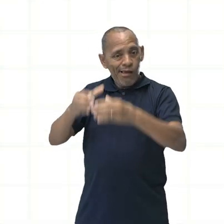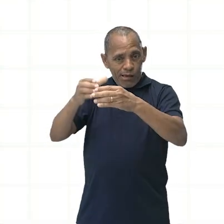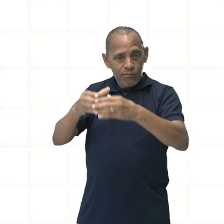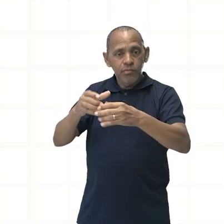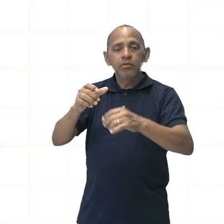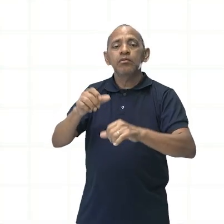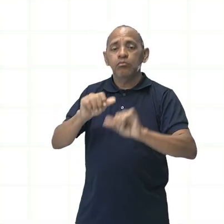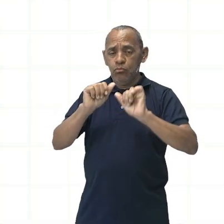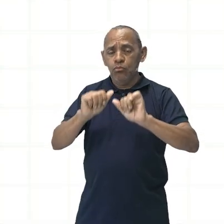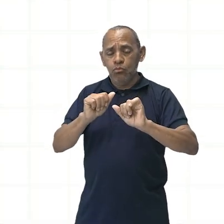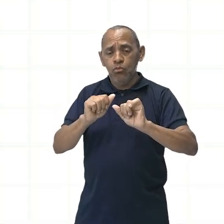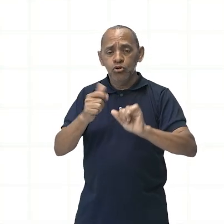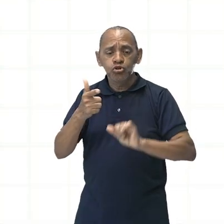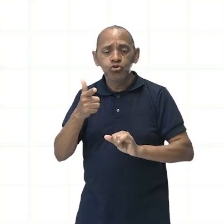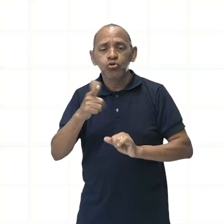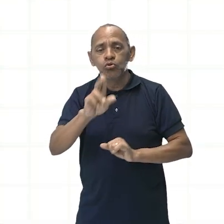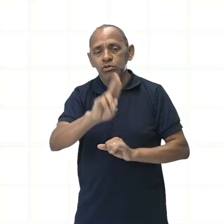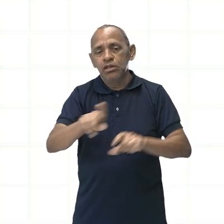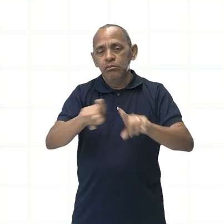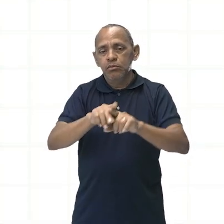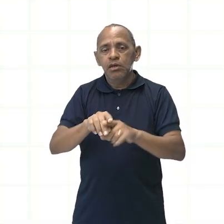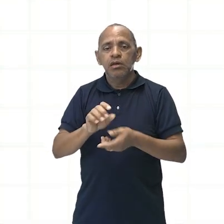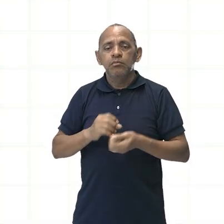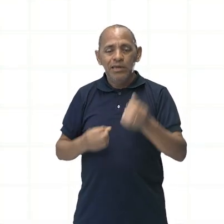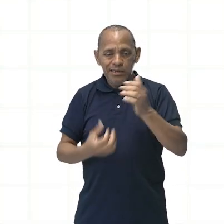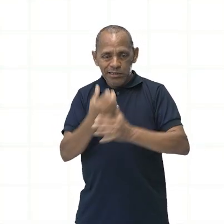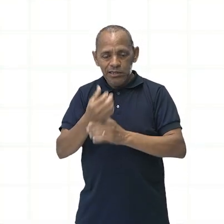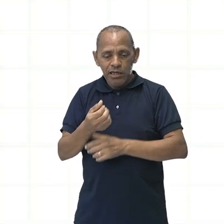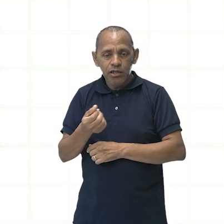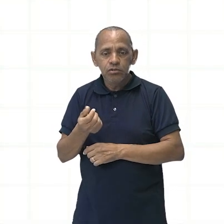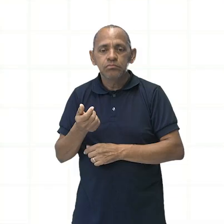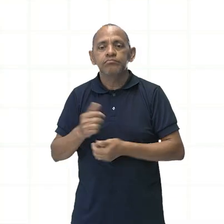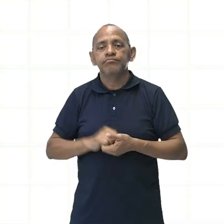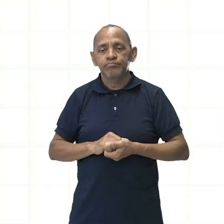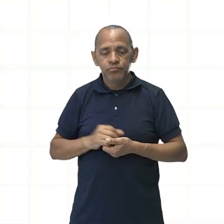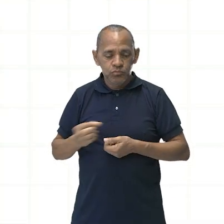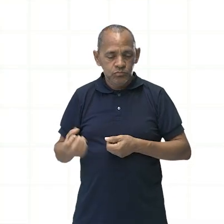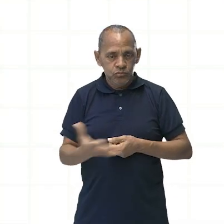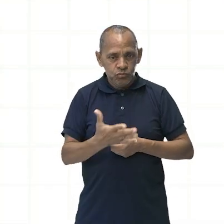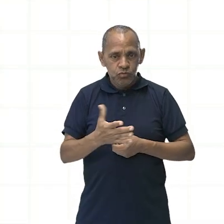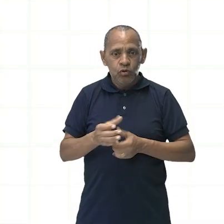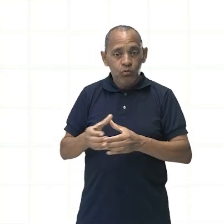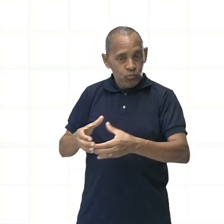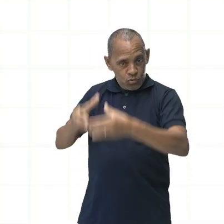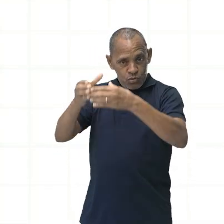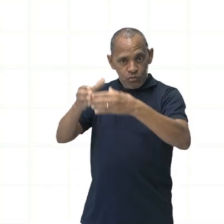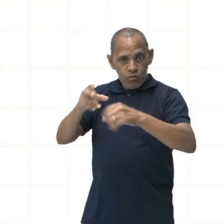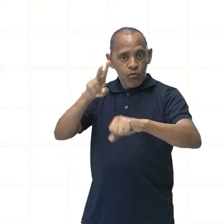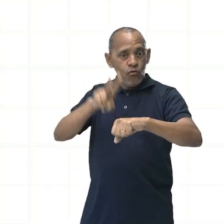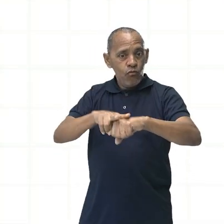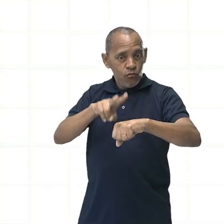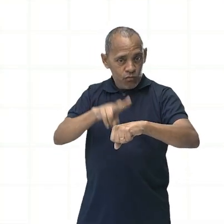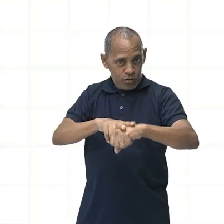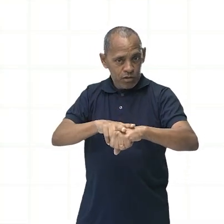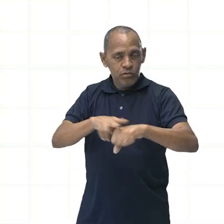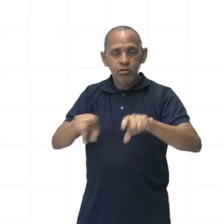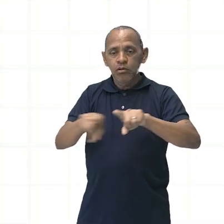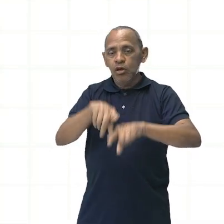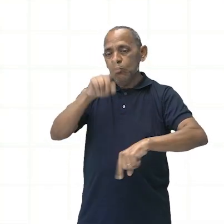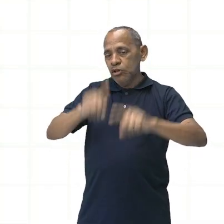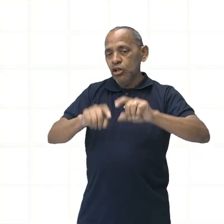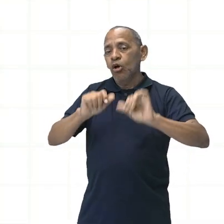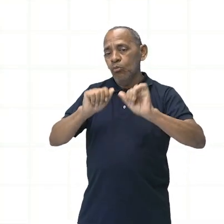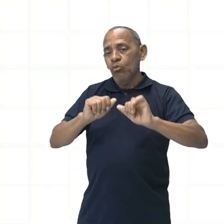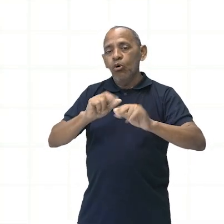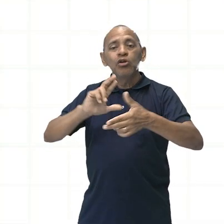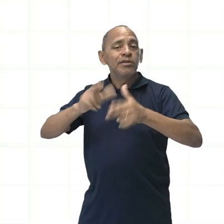Garrafas podem ser reutilizadas para fabricar novas garrafas. O vidro é um material que ele pode ser